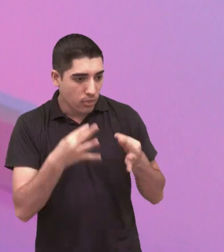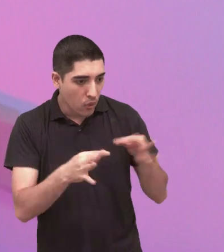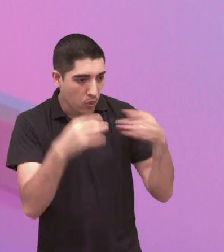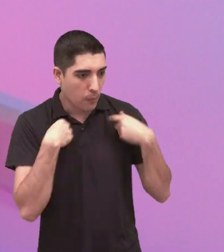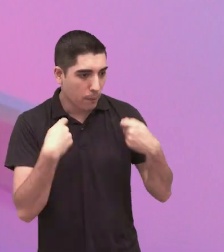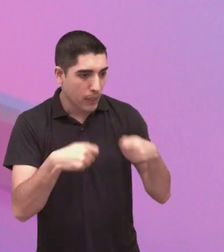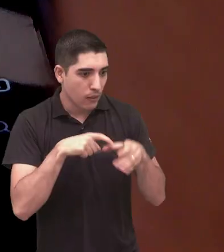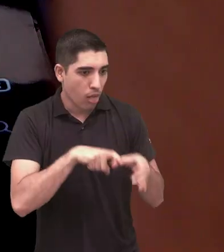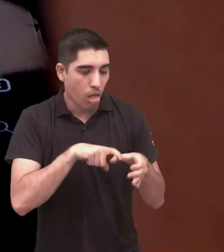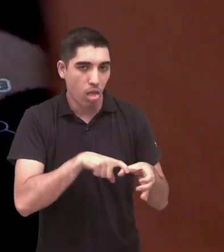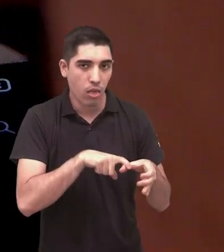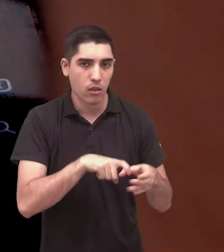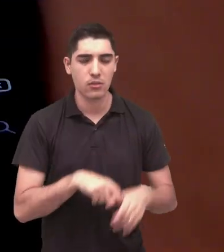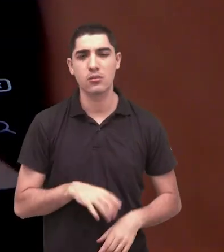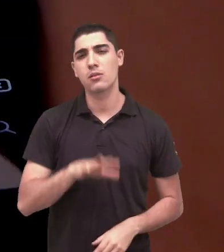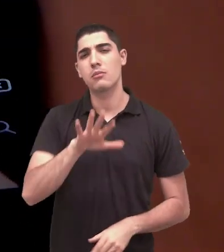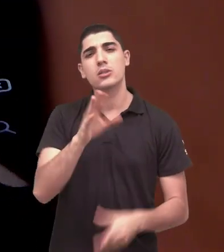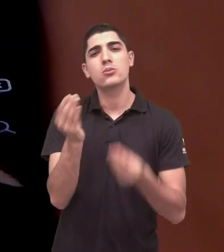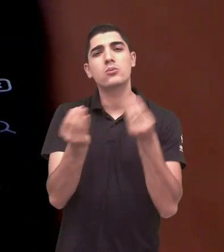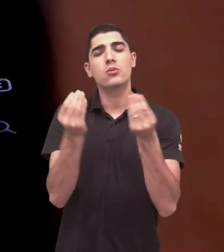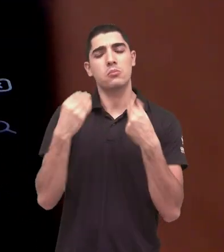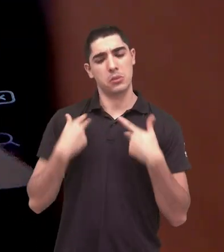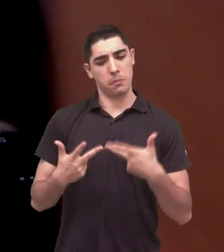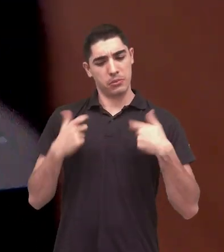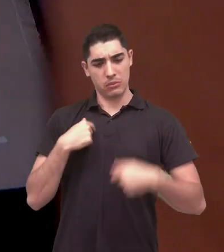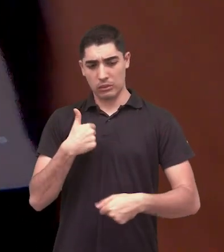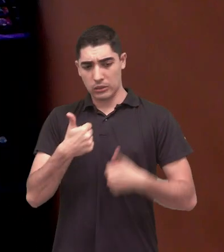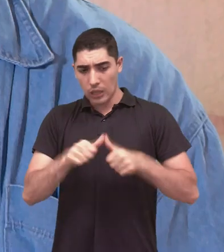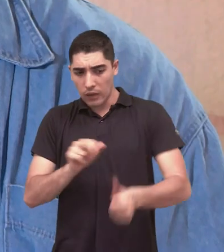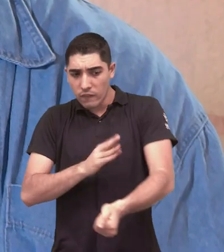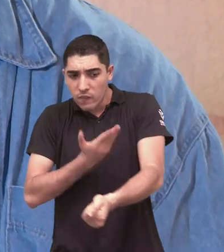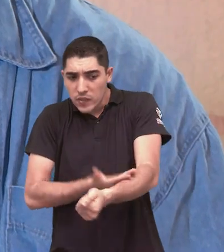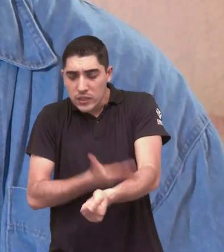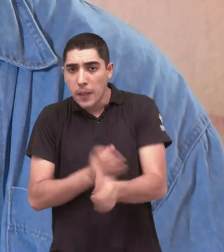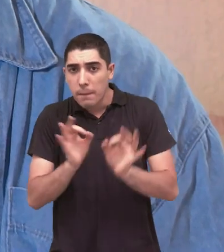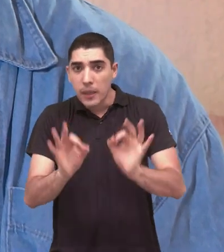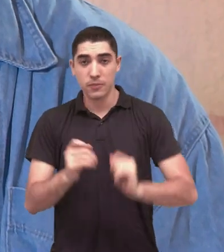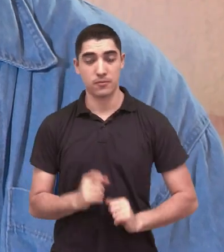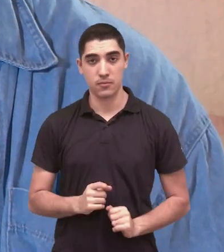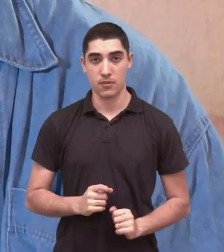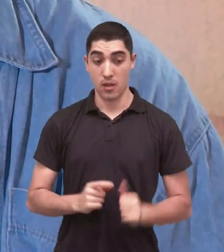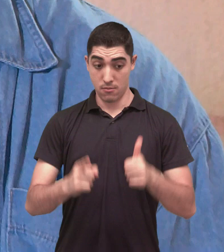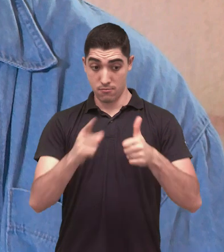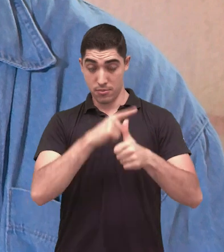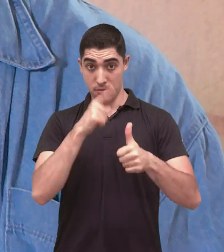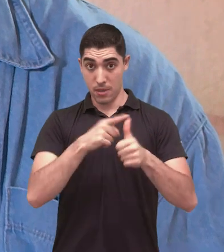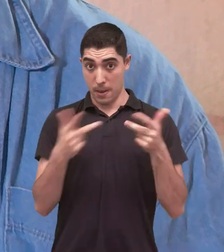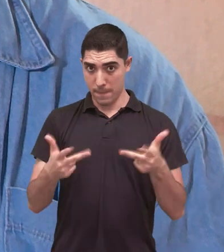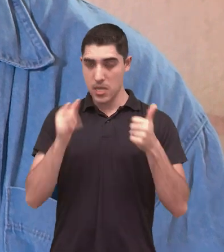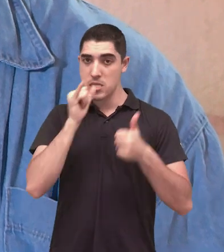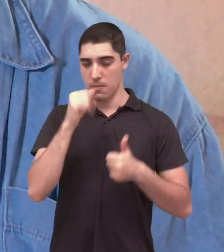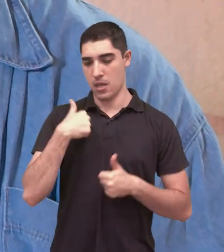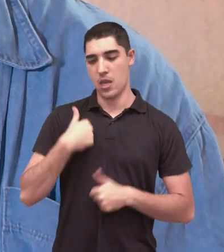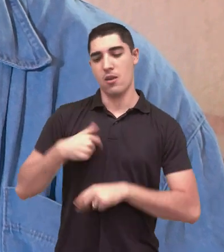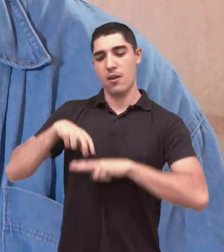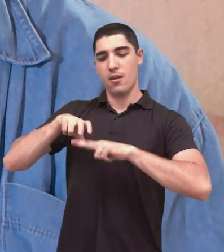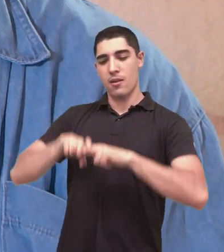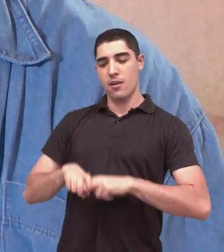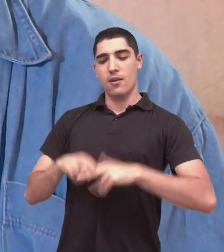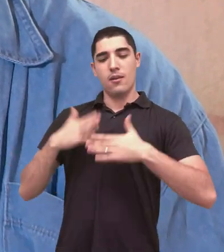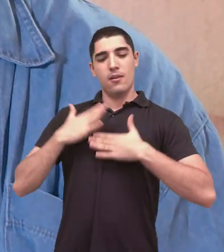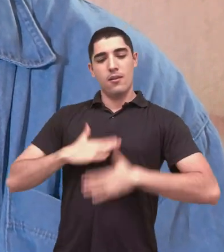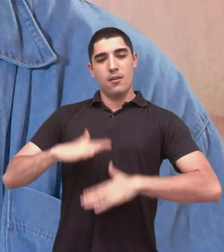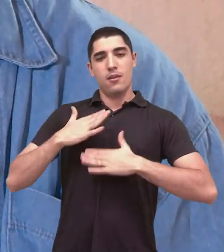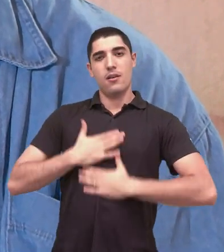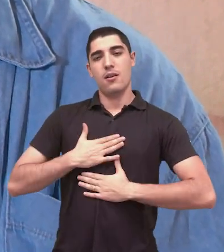dependência tecnológica. Mas como perceber que eu estou viciado? O primeiro indício que eu posso falar é, eu vou sentar aqui